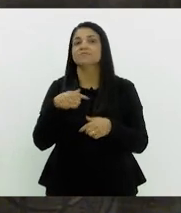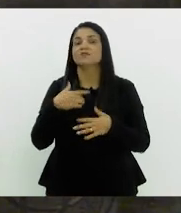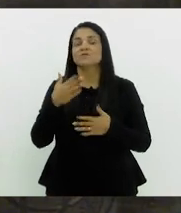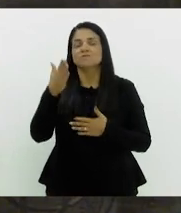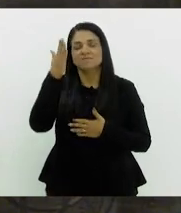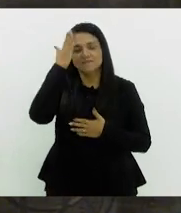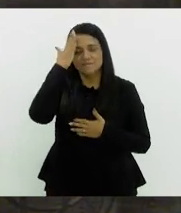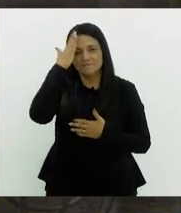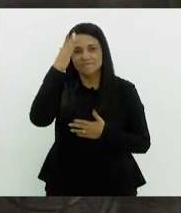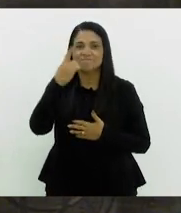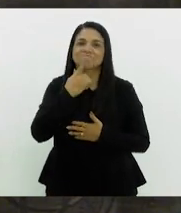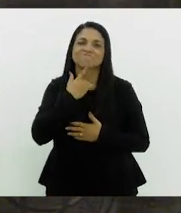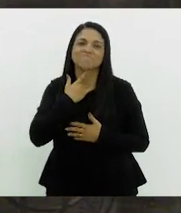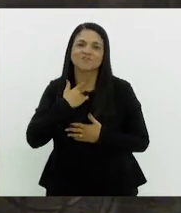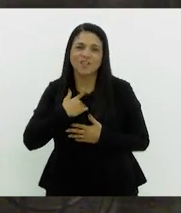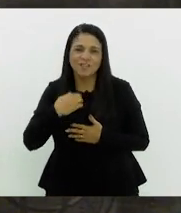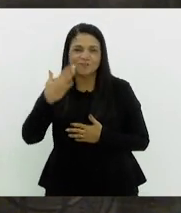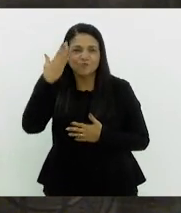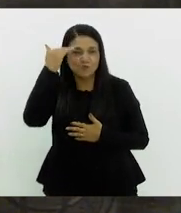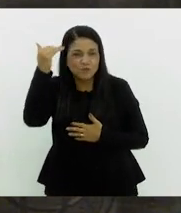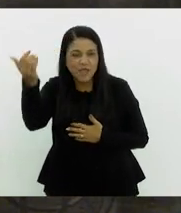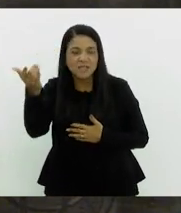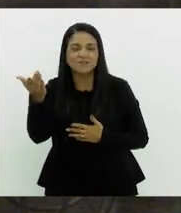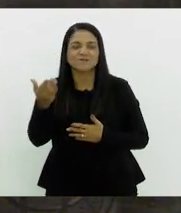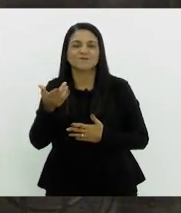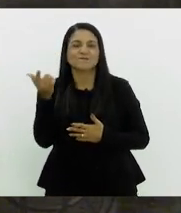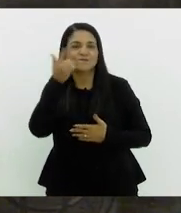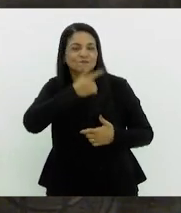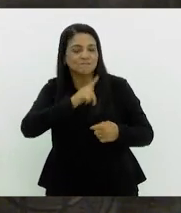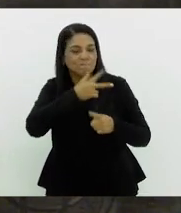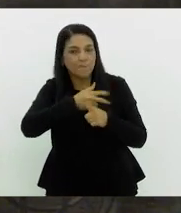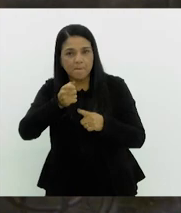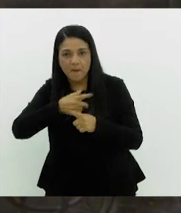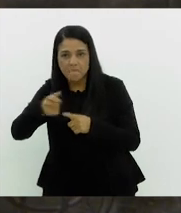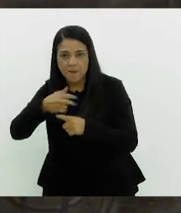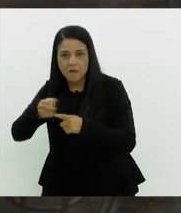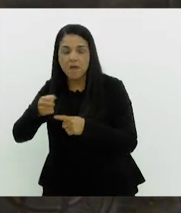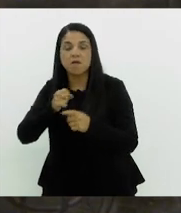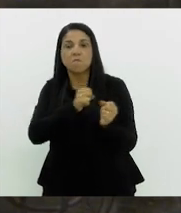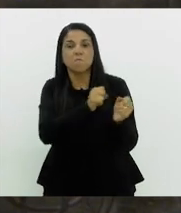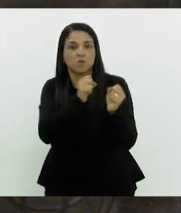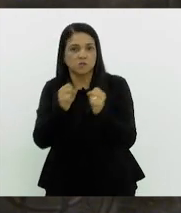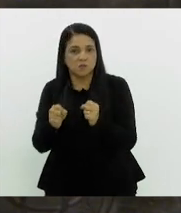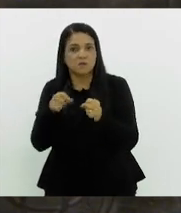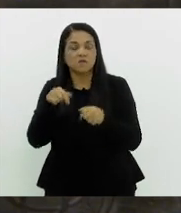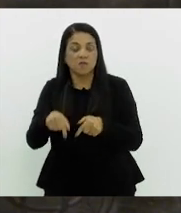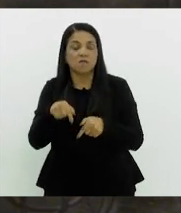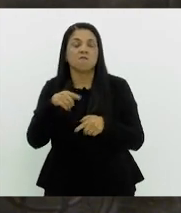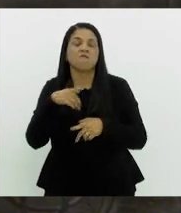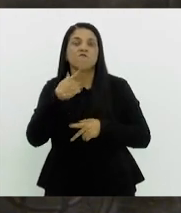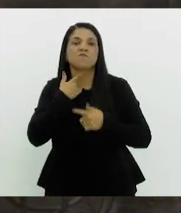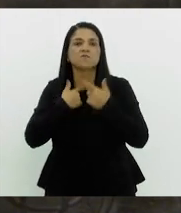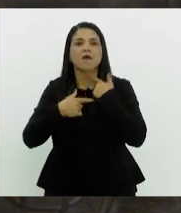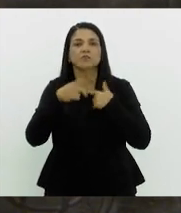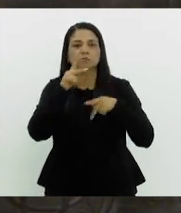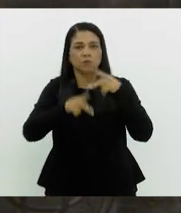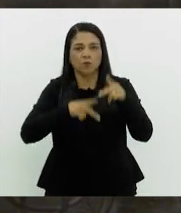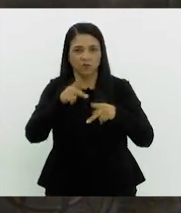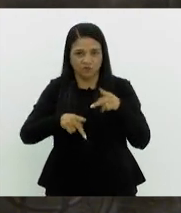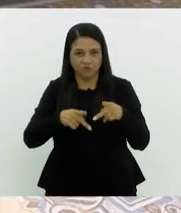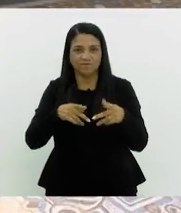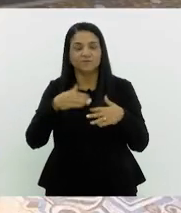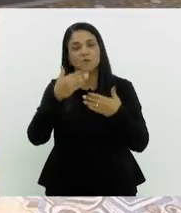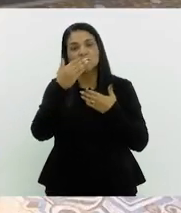sucesso, desejo que vocês conquistem cada vez mais poder, porque eu sei que é daqui que emana a vontade do povo. Muito obrigado, uma boa tarde a todos